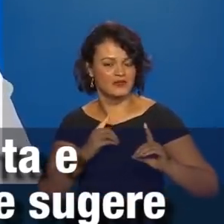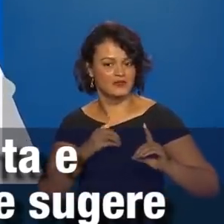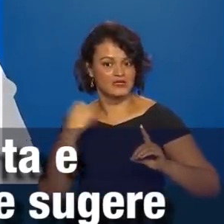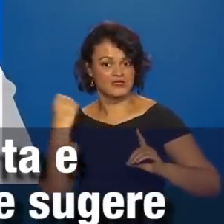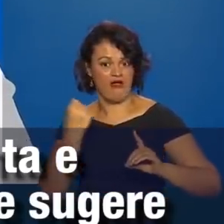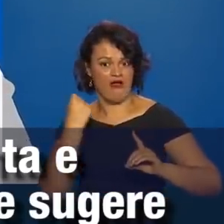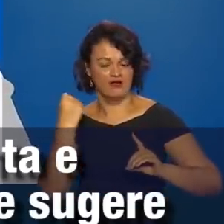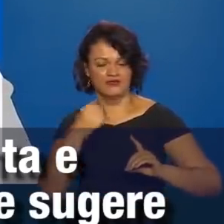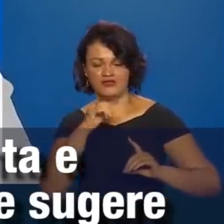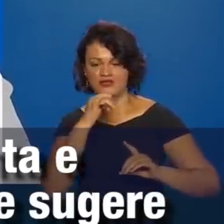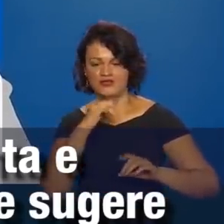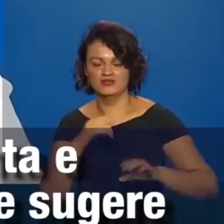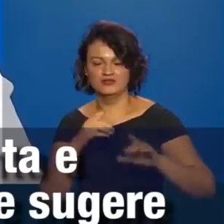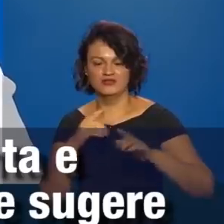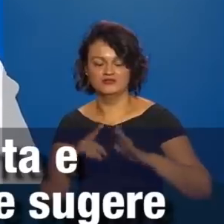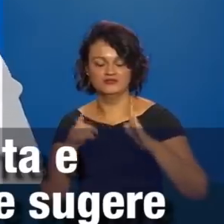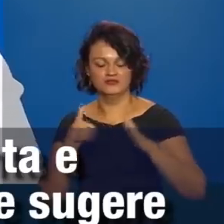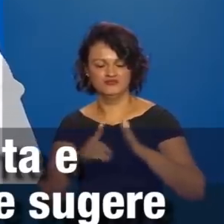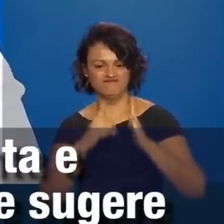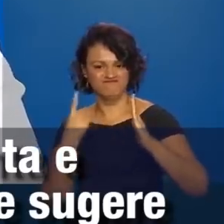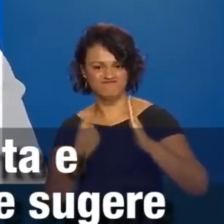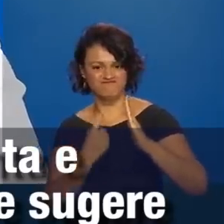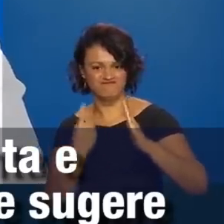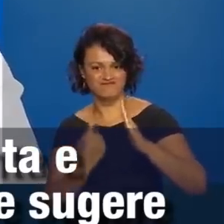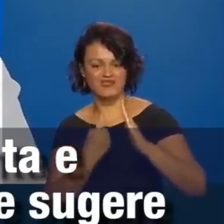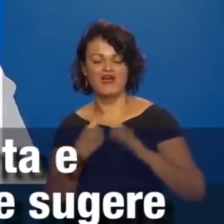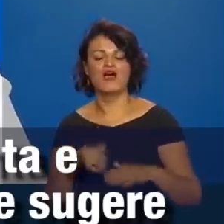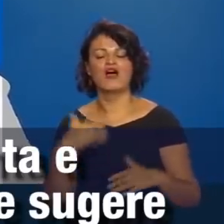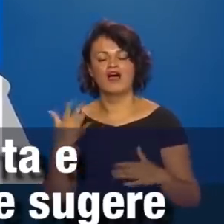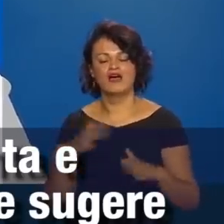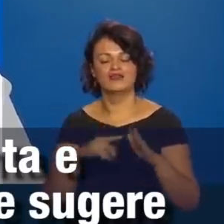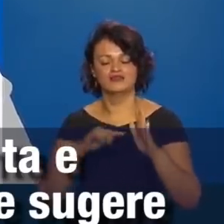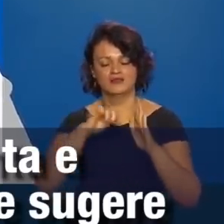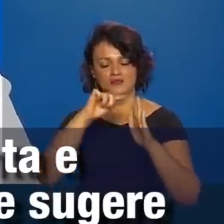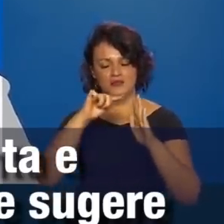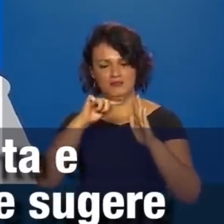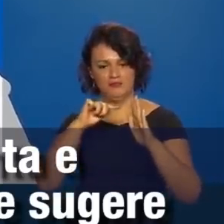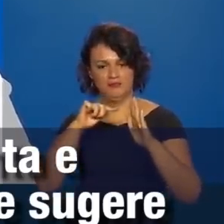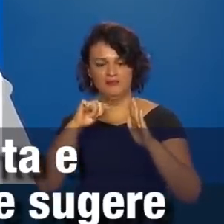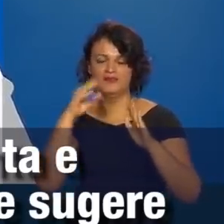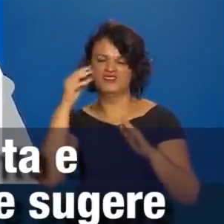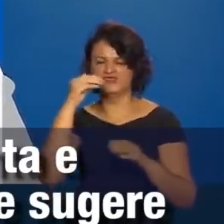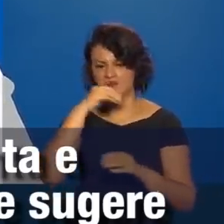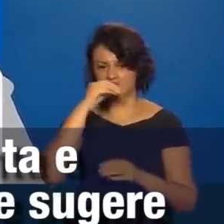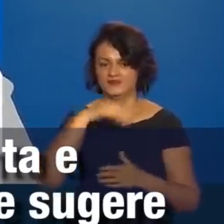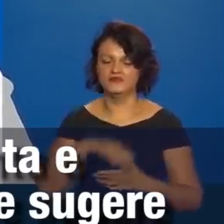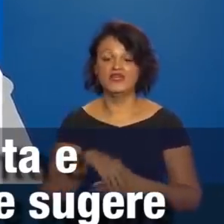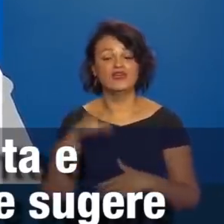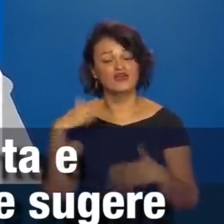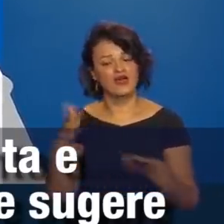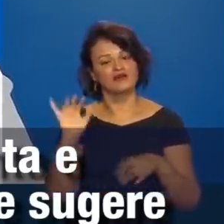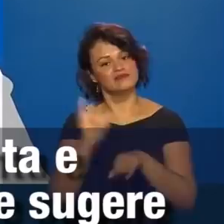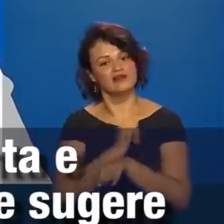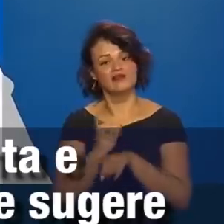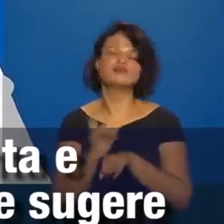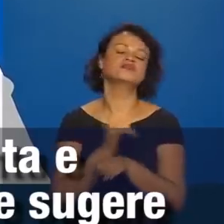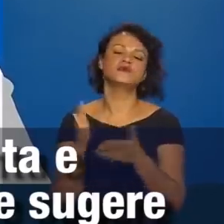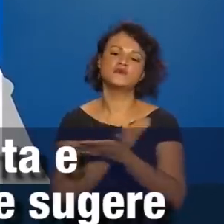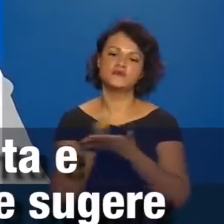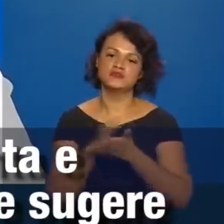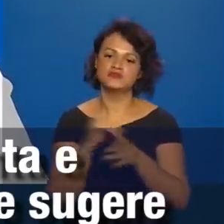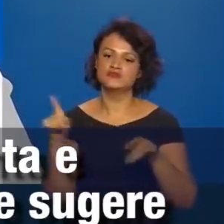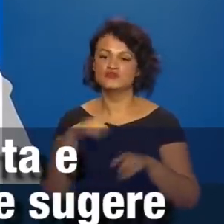ou seja, um distanciamento social ampliado, você tem uma curva mais baixa. Essas são medidas